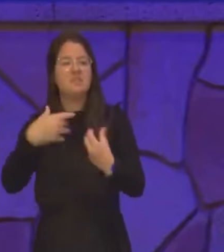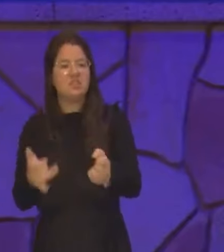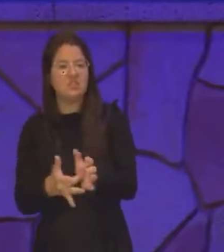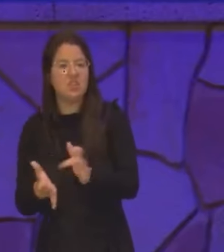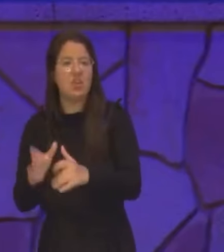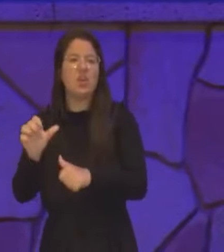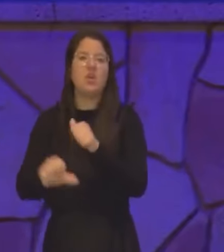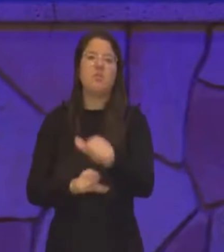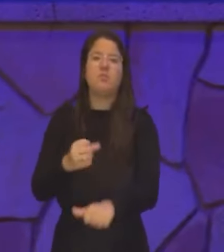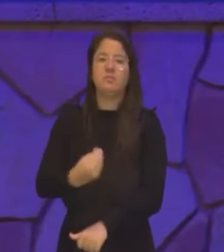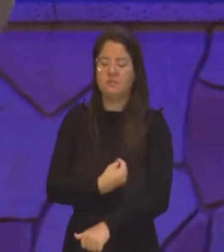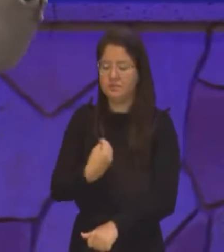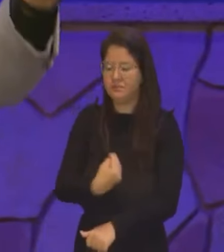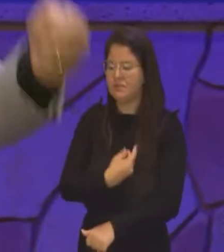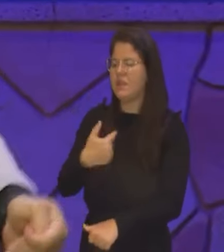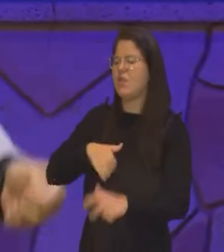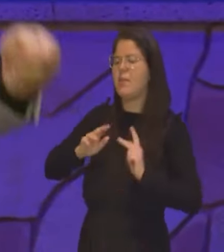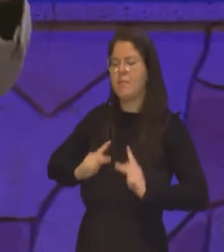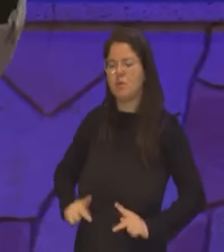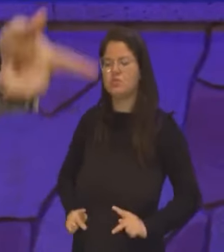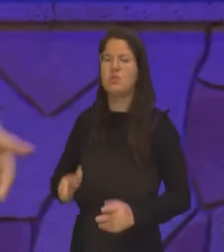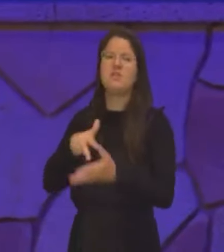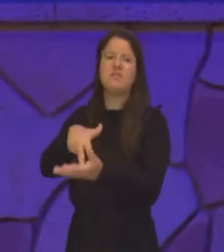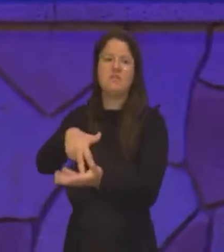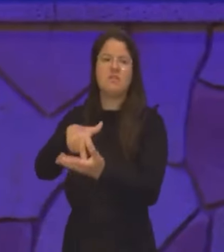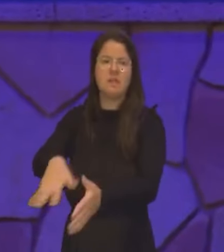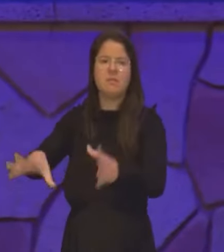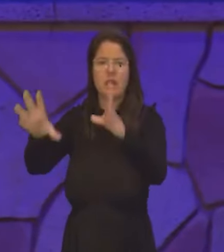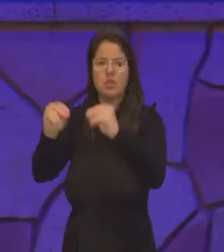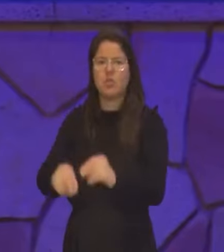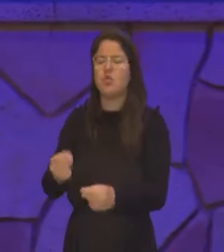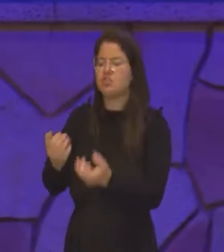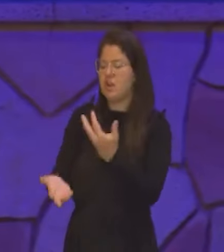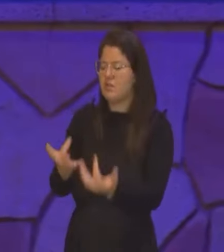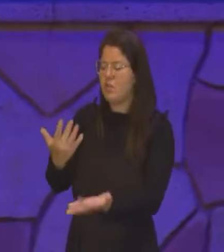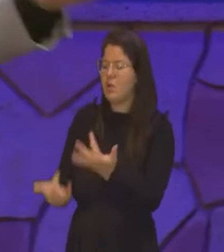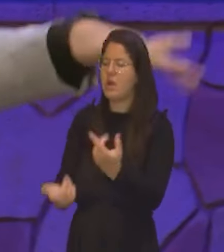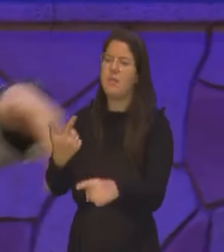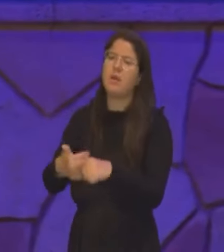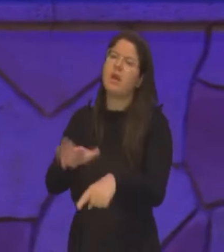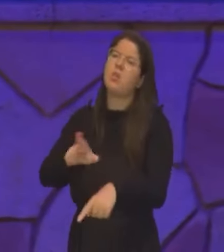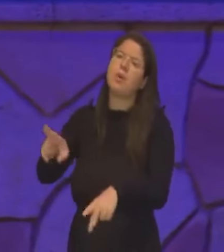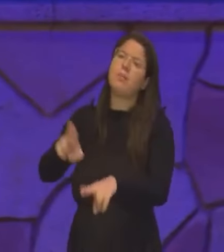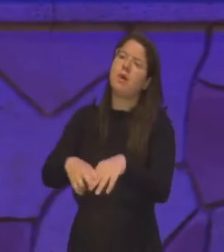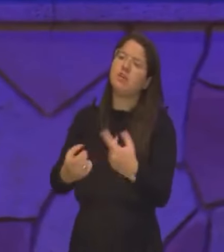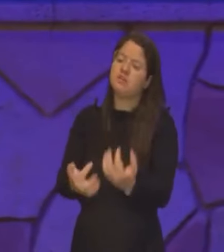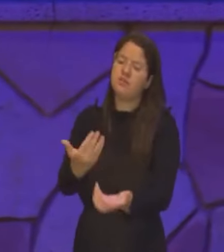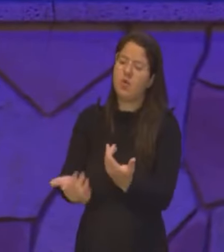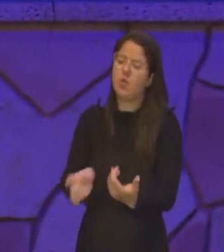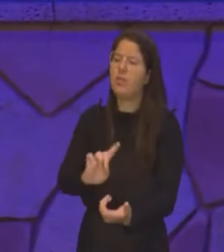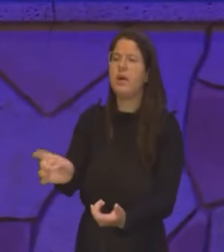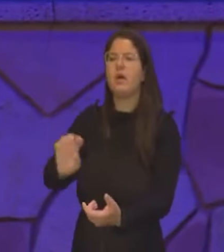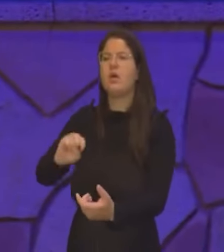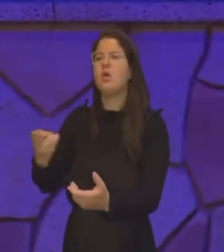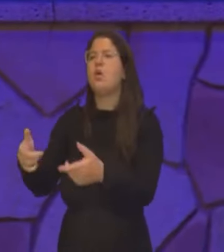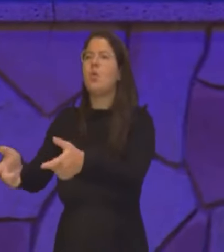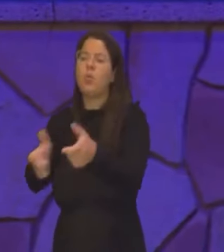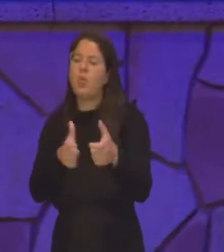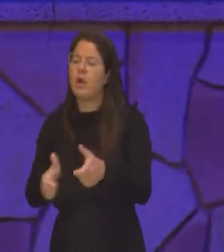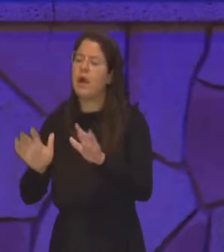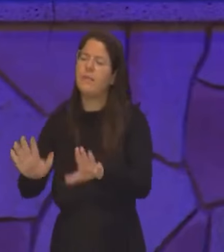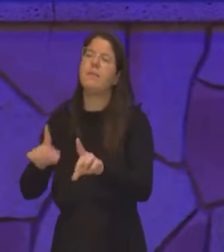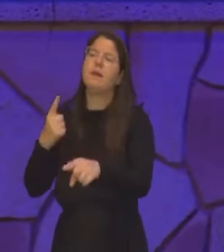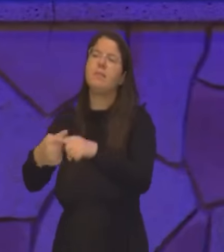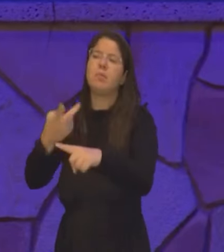mudei de vida, eu tomei uma postura firme naquela noite da fogueira. Por quê? Não é por causa do fogo, não é por causa do ambiente, é porque